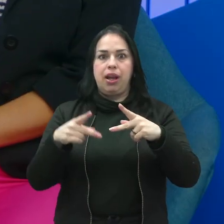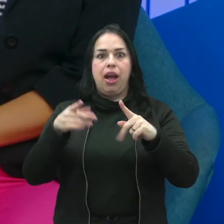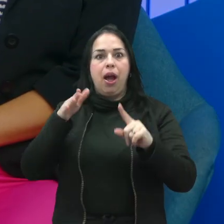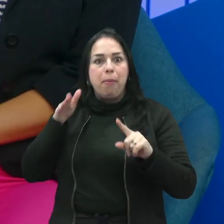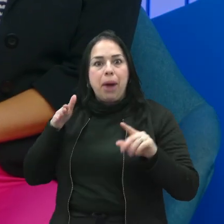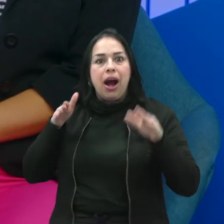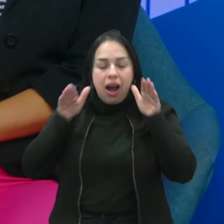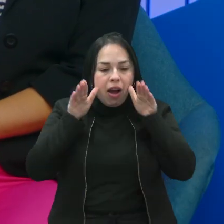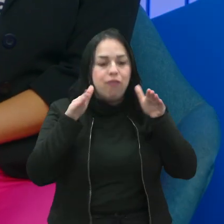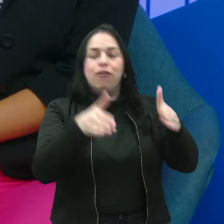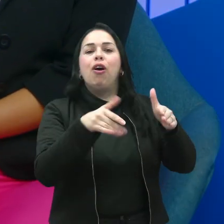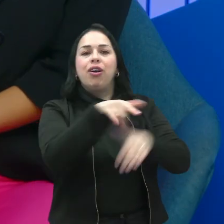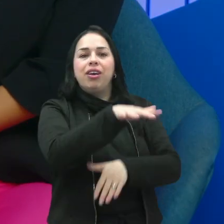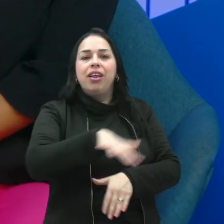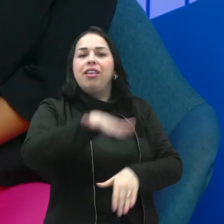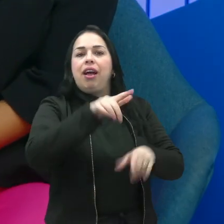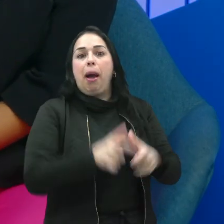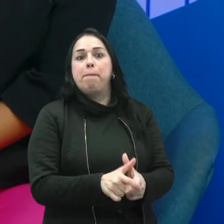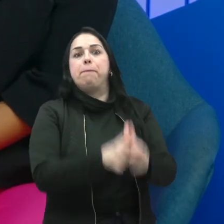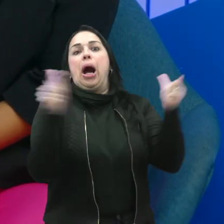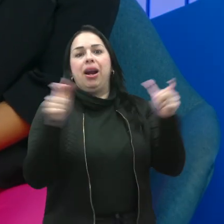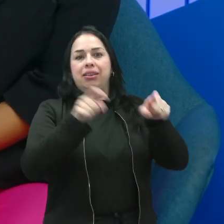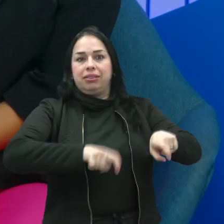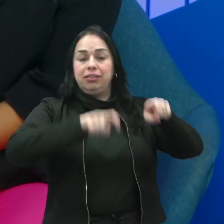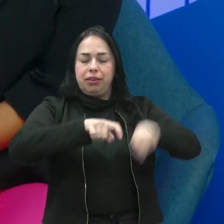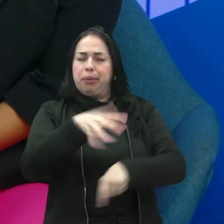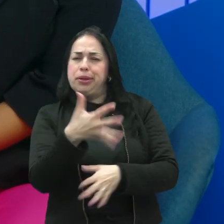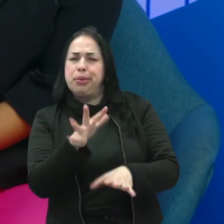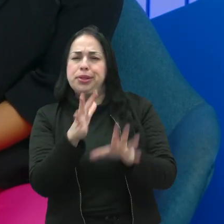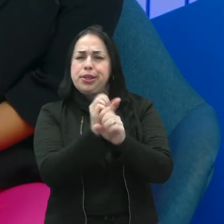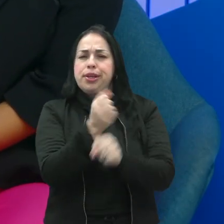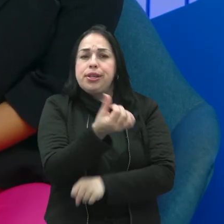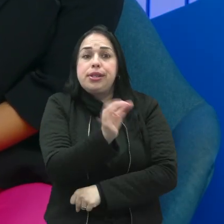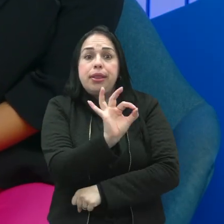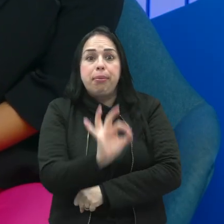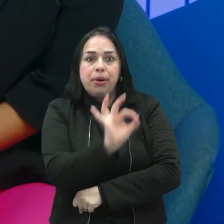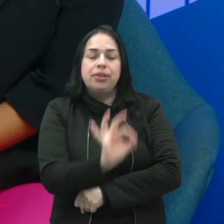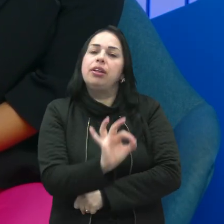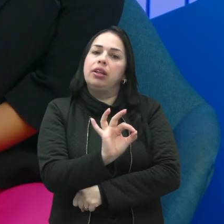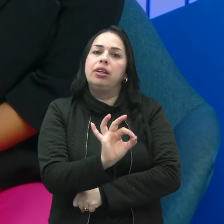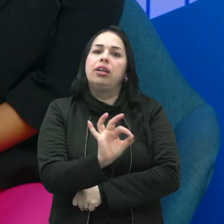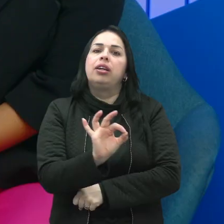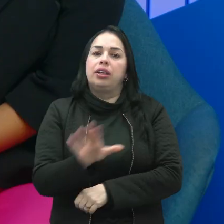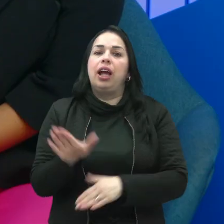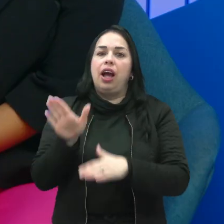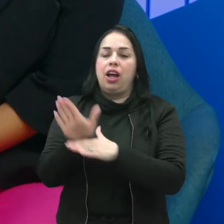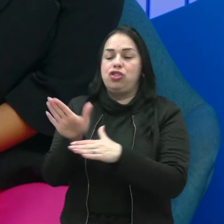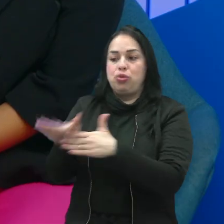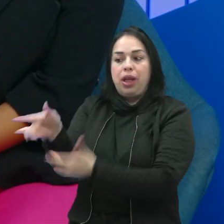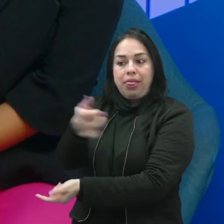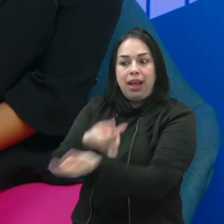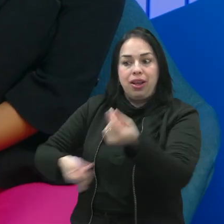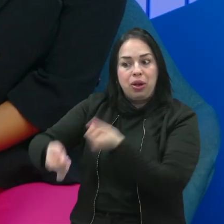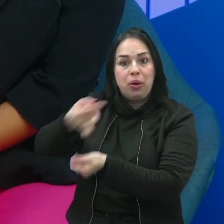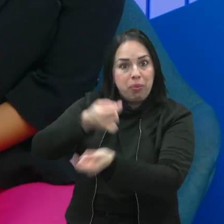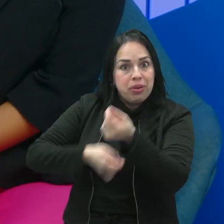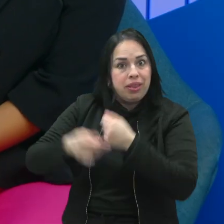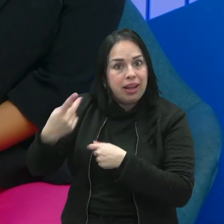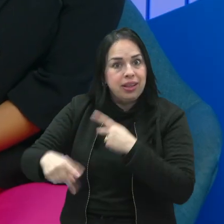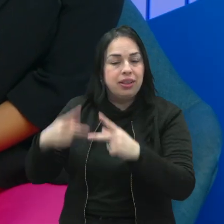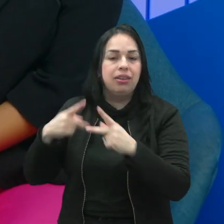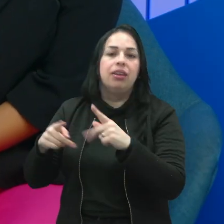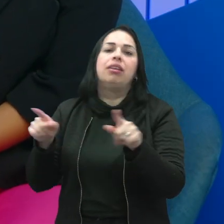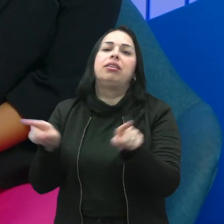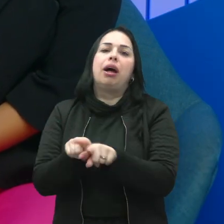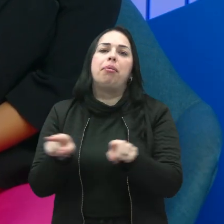em que a maior parte do território é rural, passa aí dos 60%, e isso, claro, colabora para a economia do município